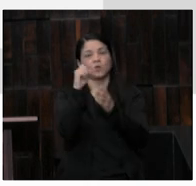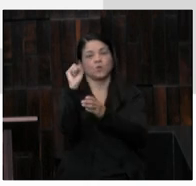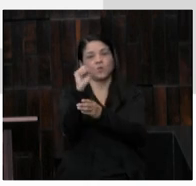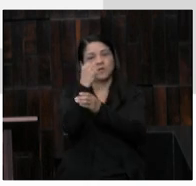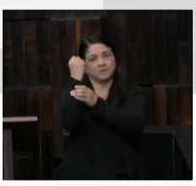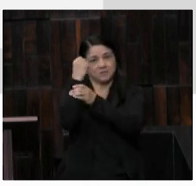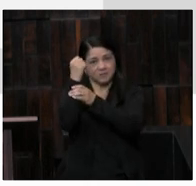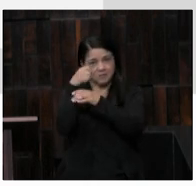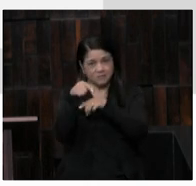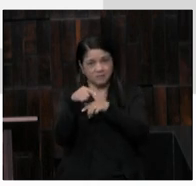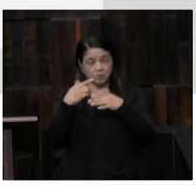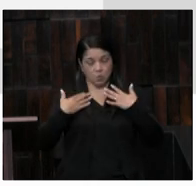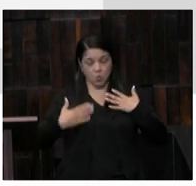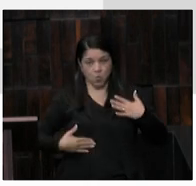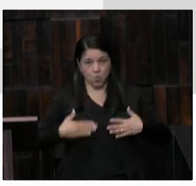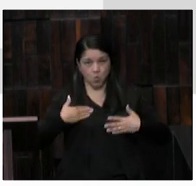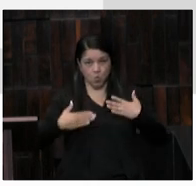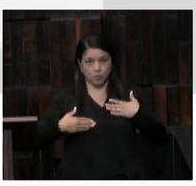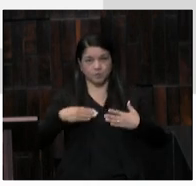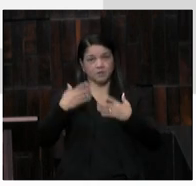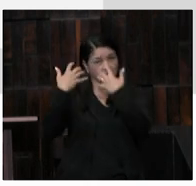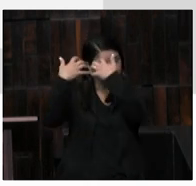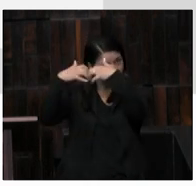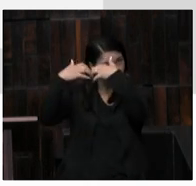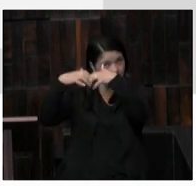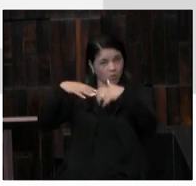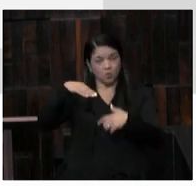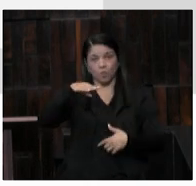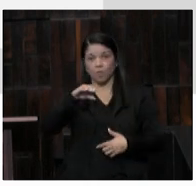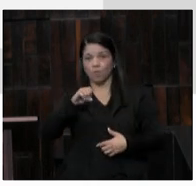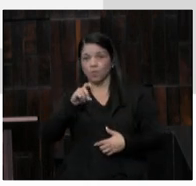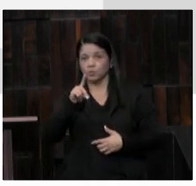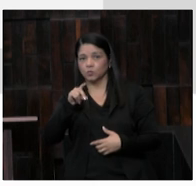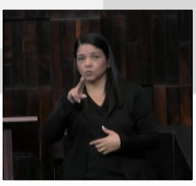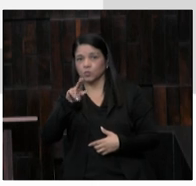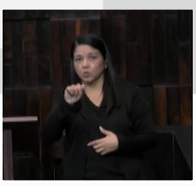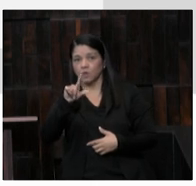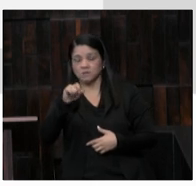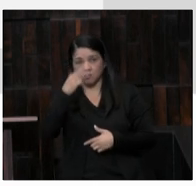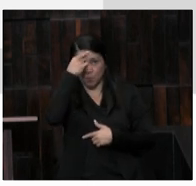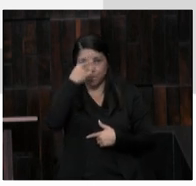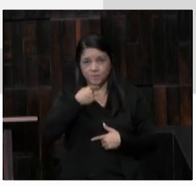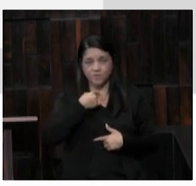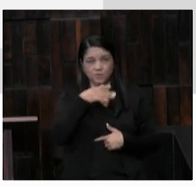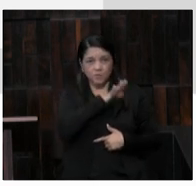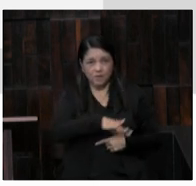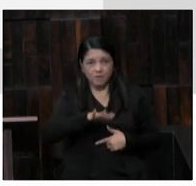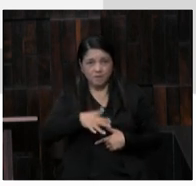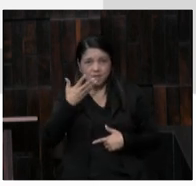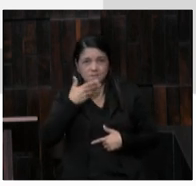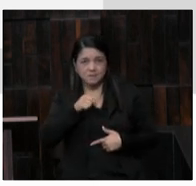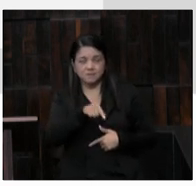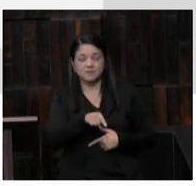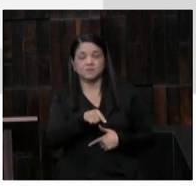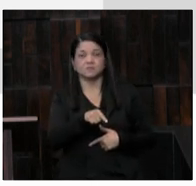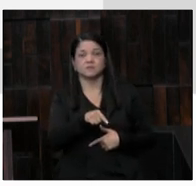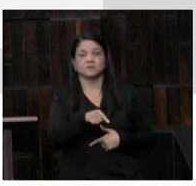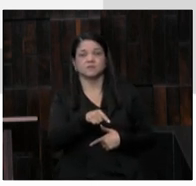corpo inteiro e da neuromodulação no perfil, né, dessas crianças, na sintomatologia dessas